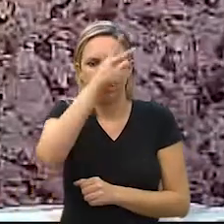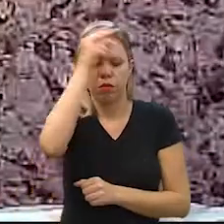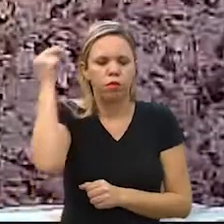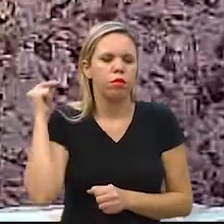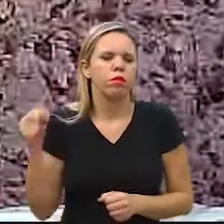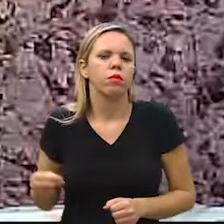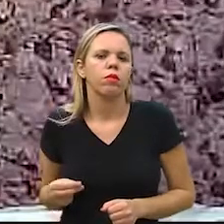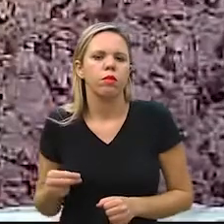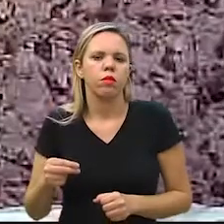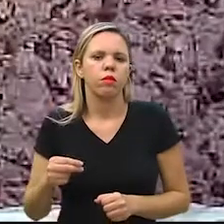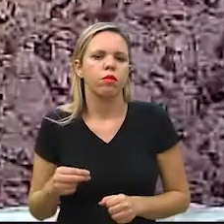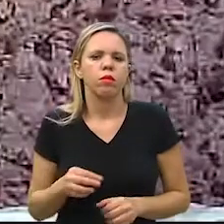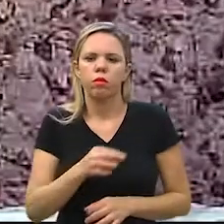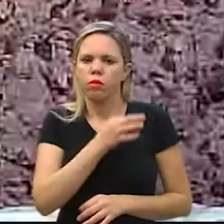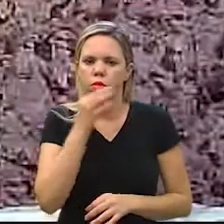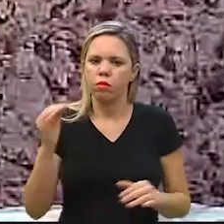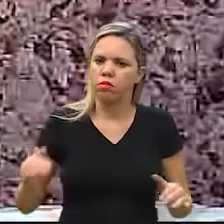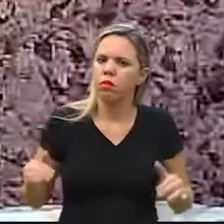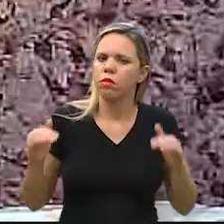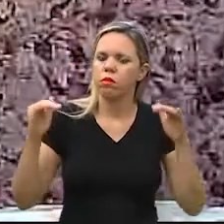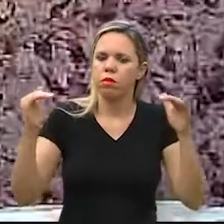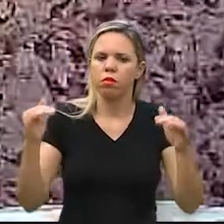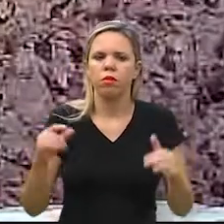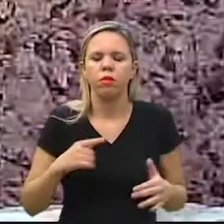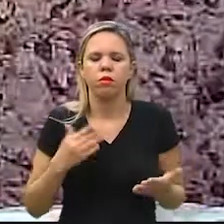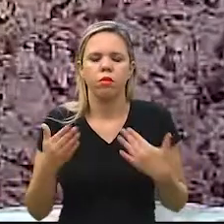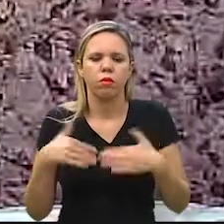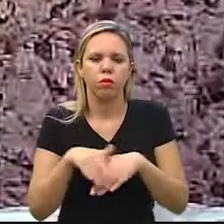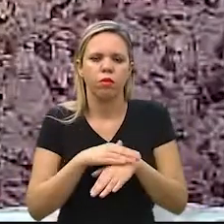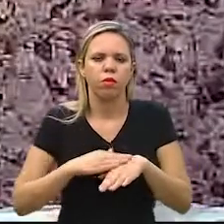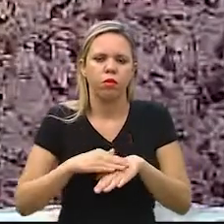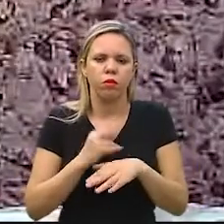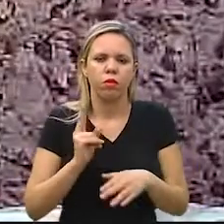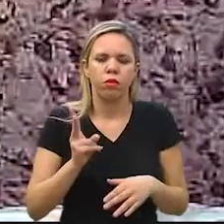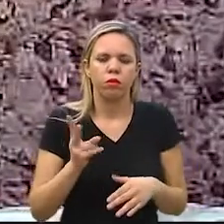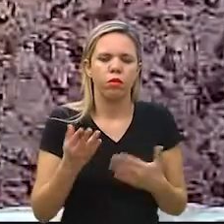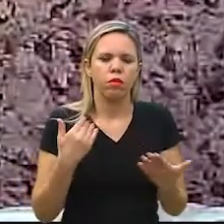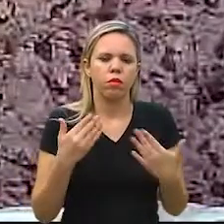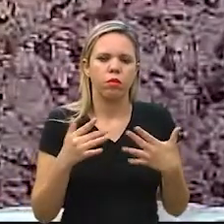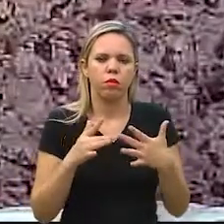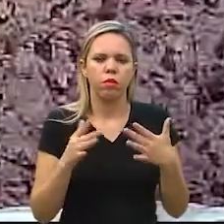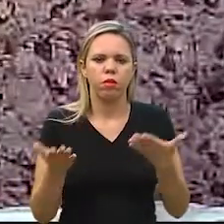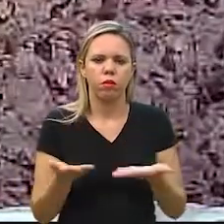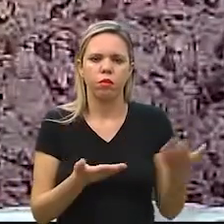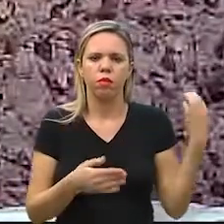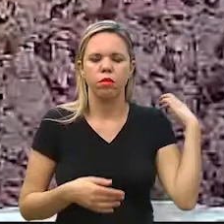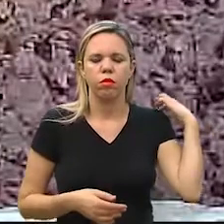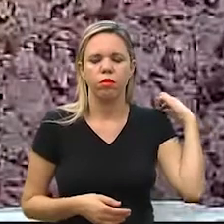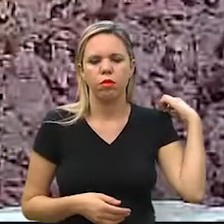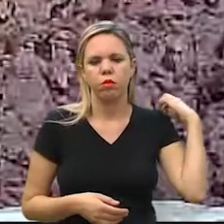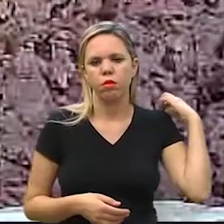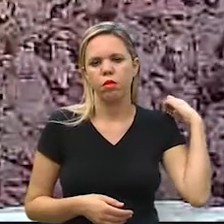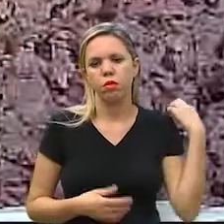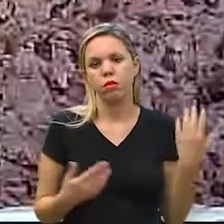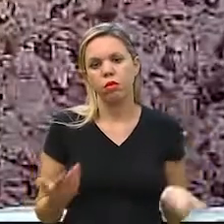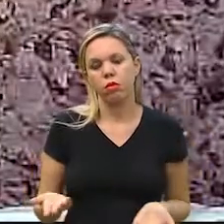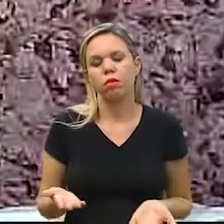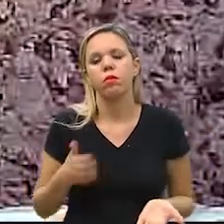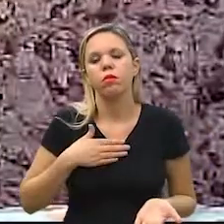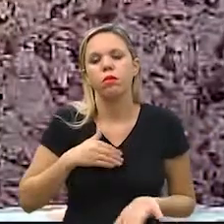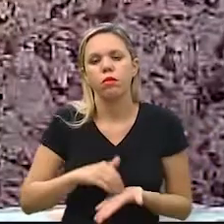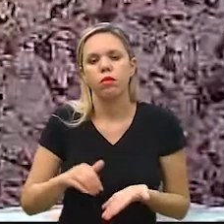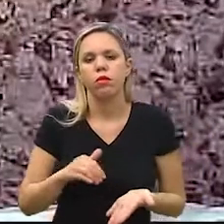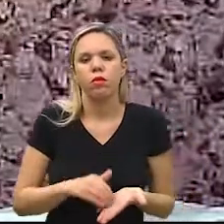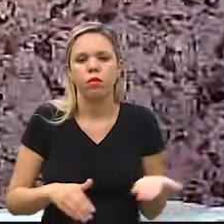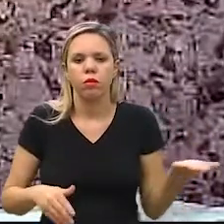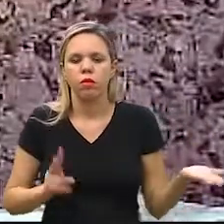forma magistral. Eu tenho conversado com ele sempre, tenho recebido aqui no meu